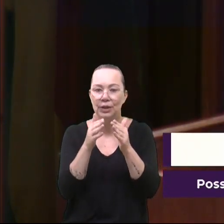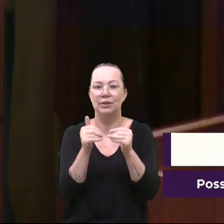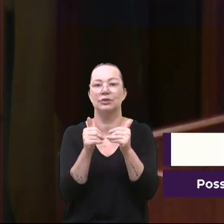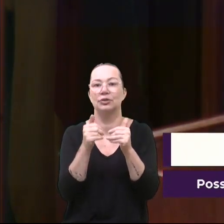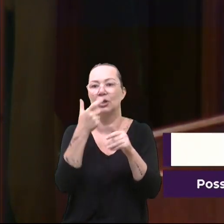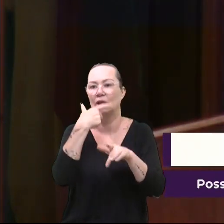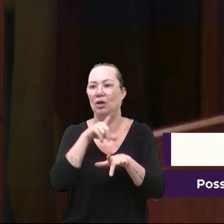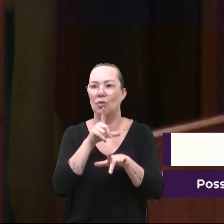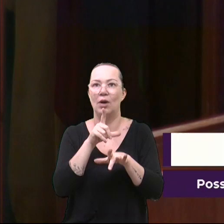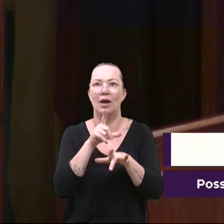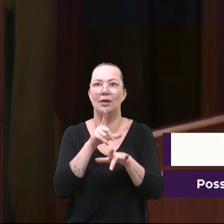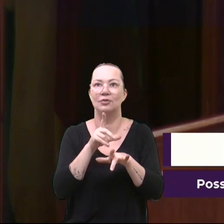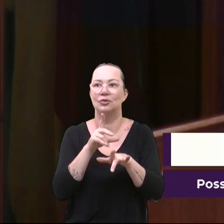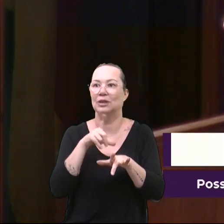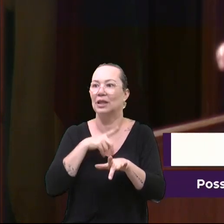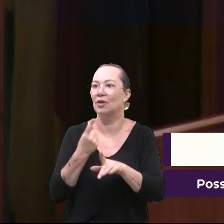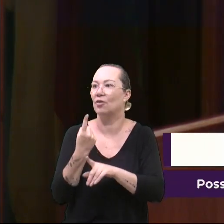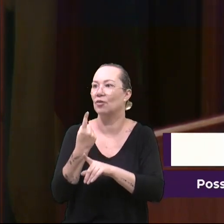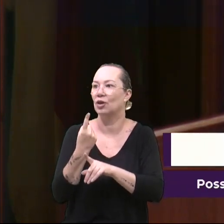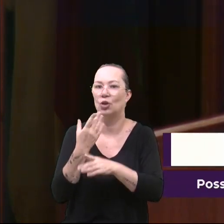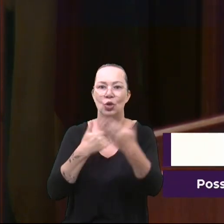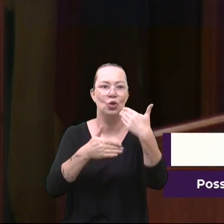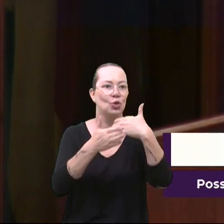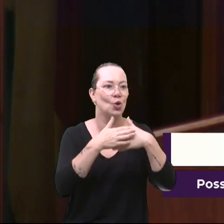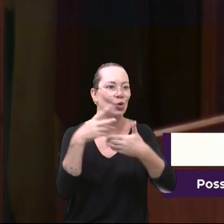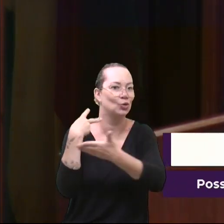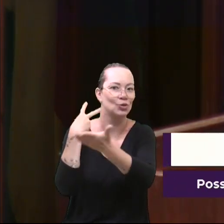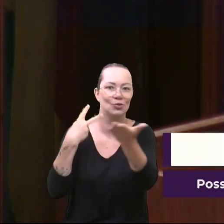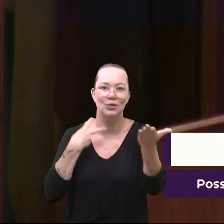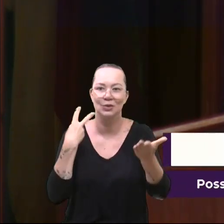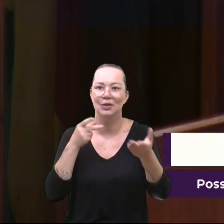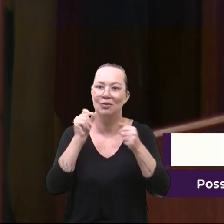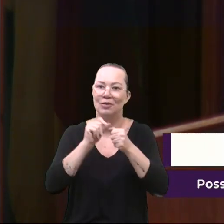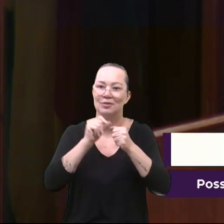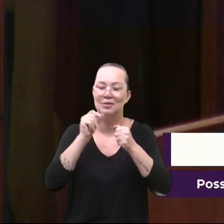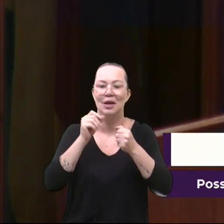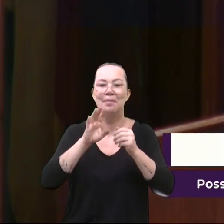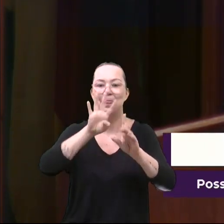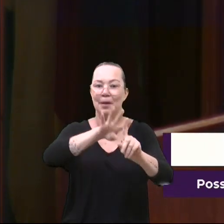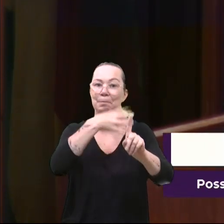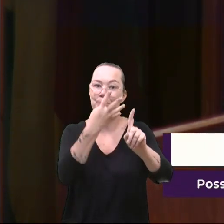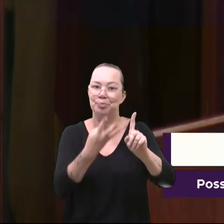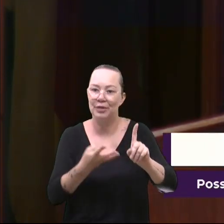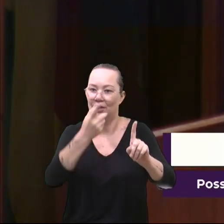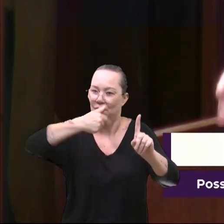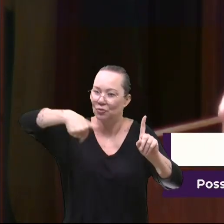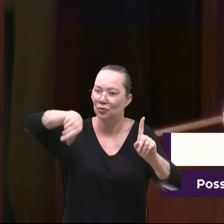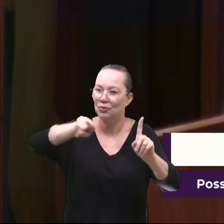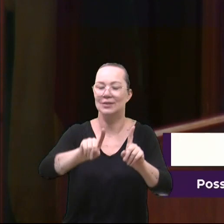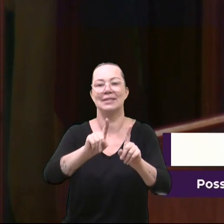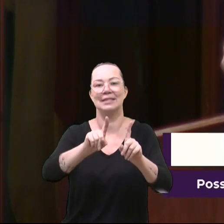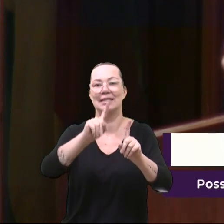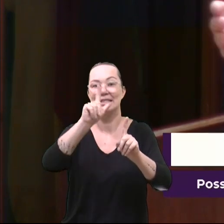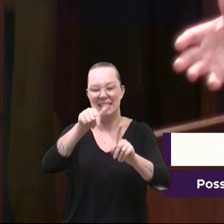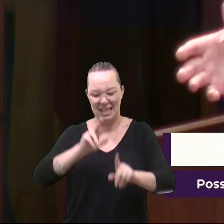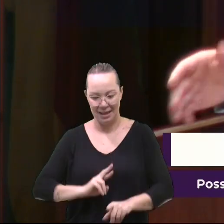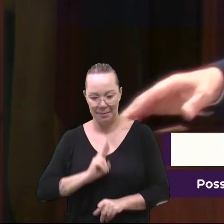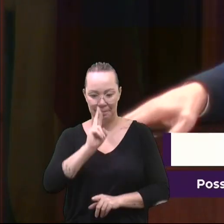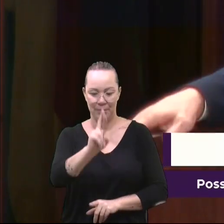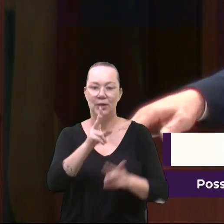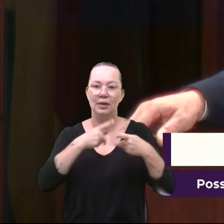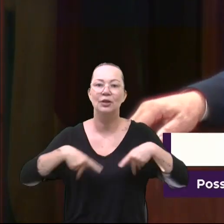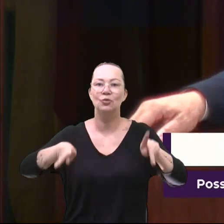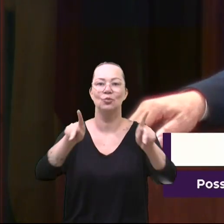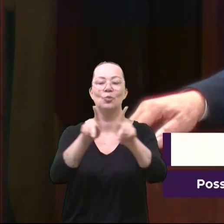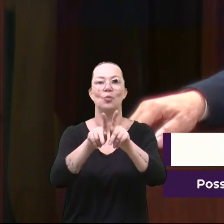não falhou um vereador, né? Então, uma homenagem ao trabalho, ao empenho, vocês que são a voz do povo, que estão